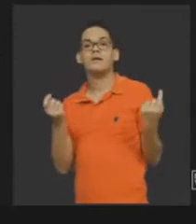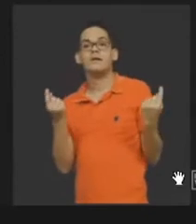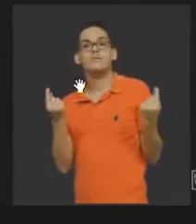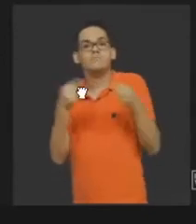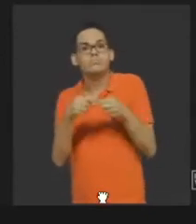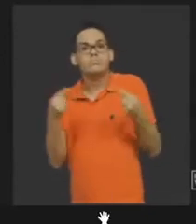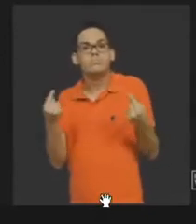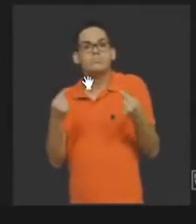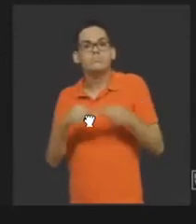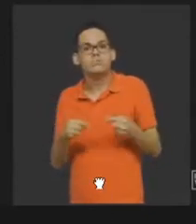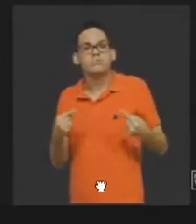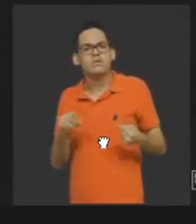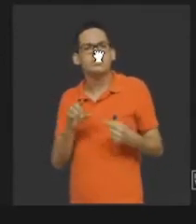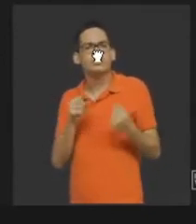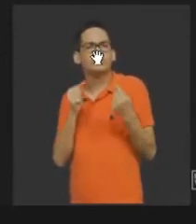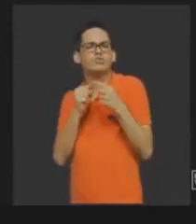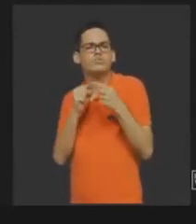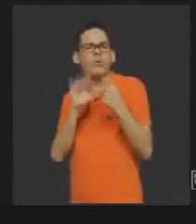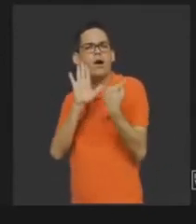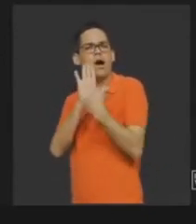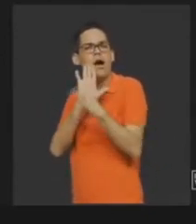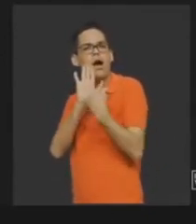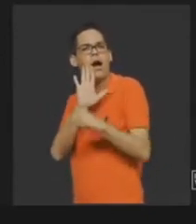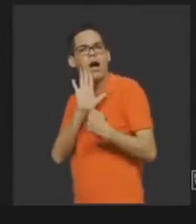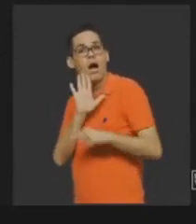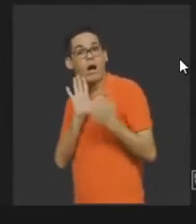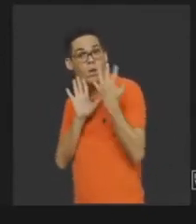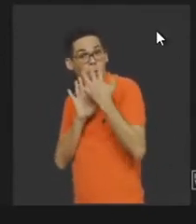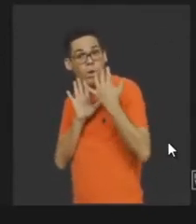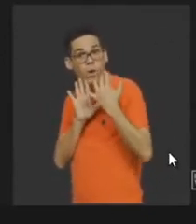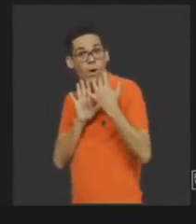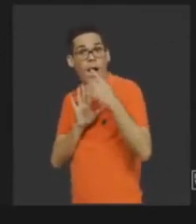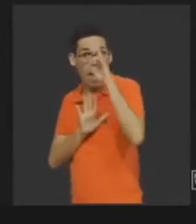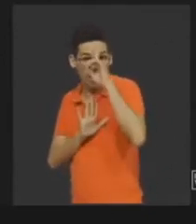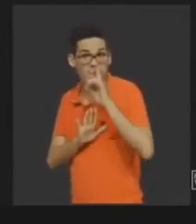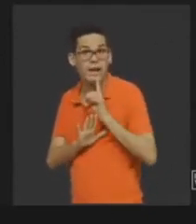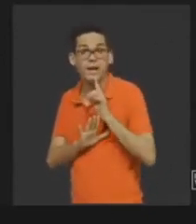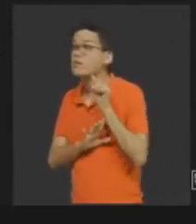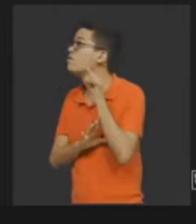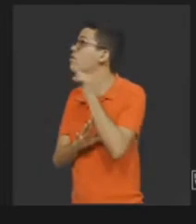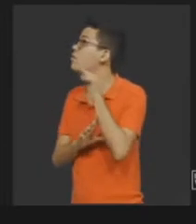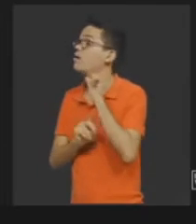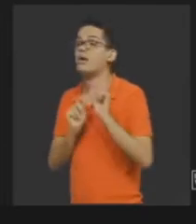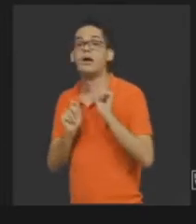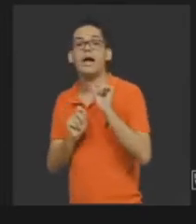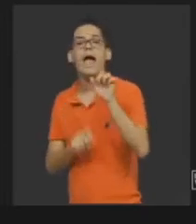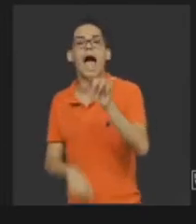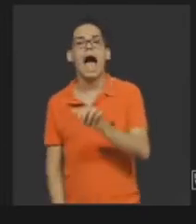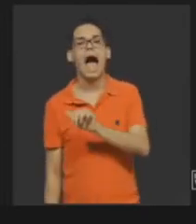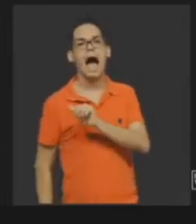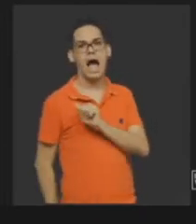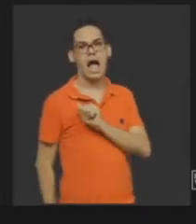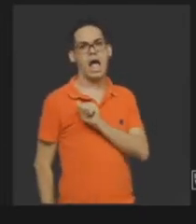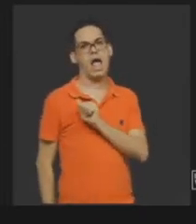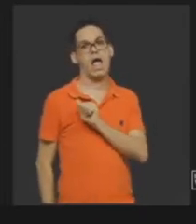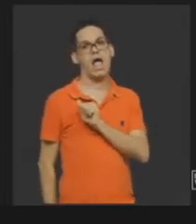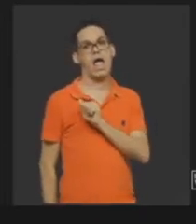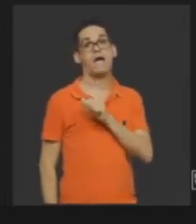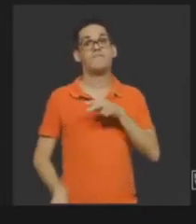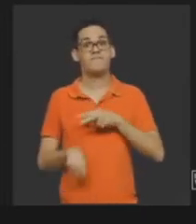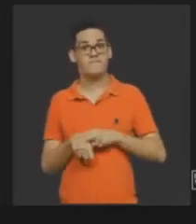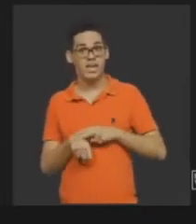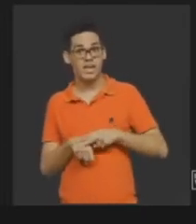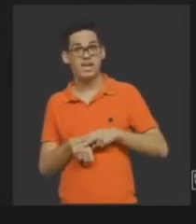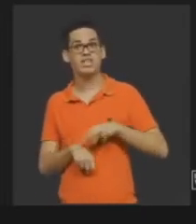por esses tracinhos coloridos. E o que está colorido de amarelo é a adenina. O de verde é a